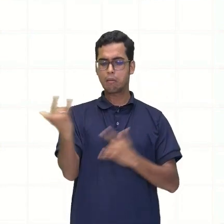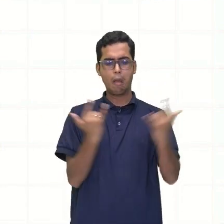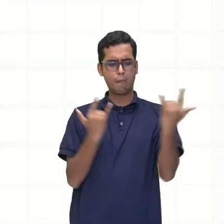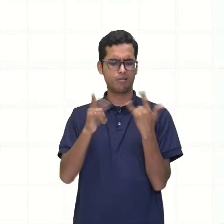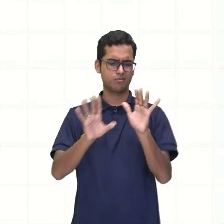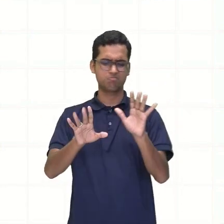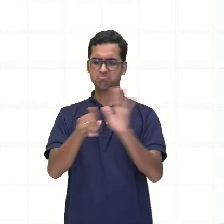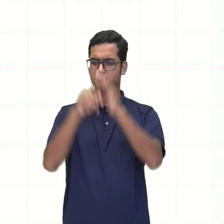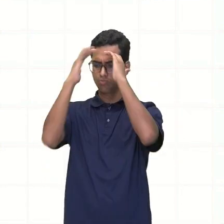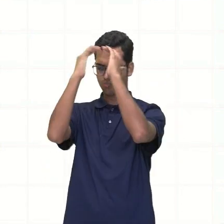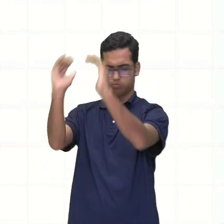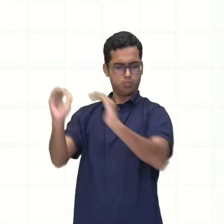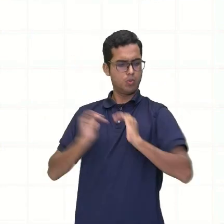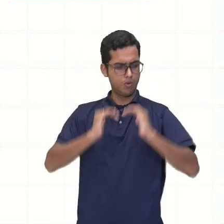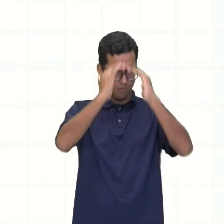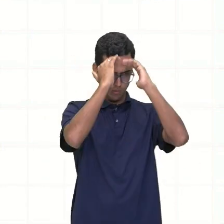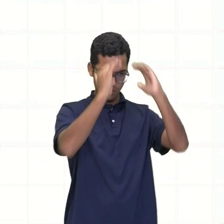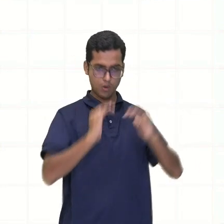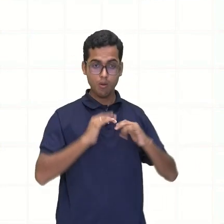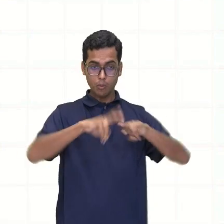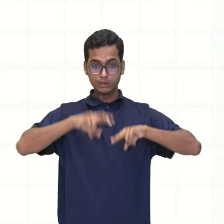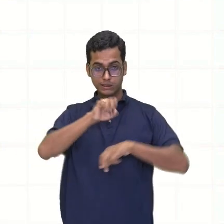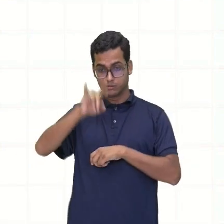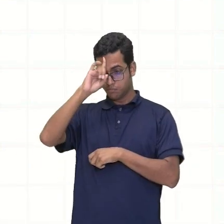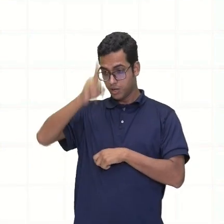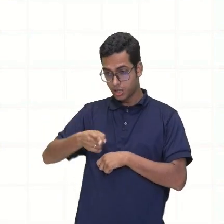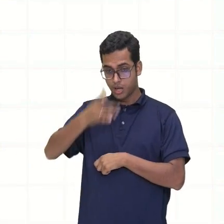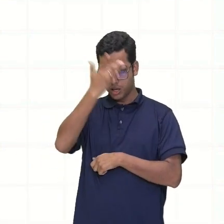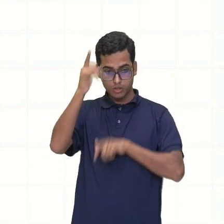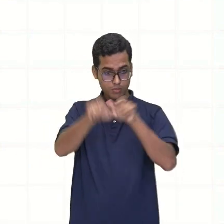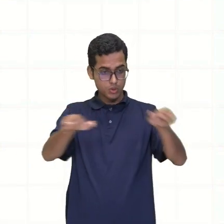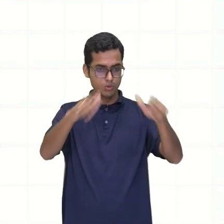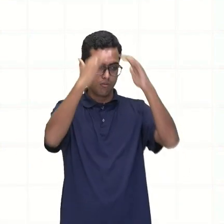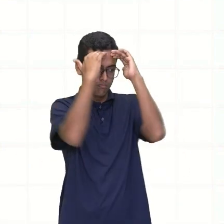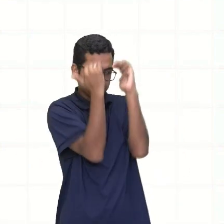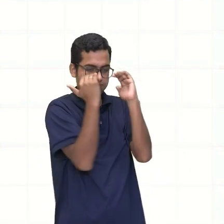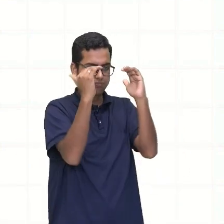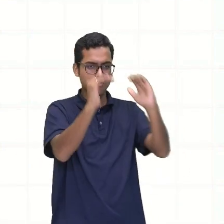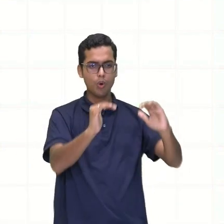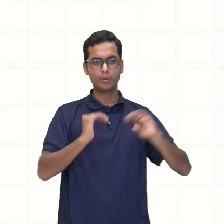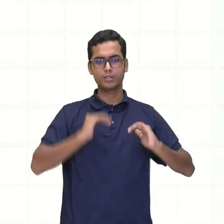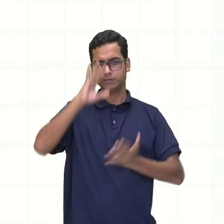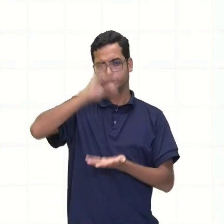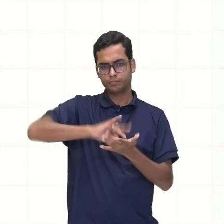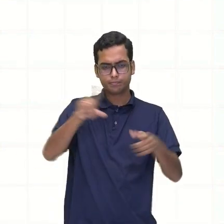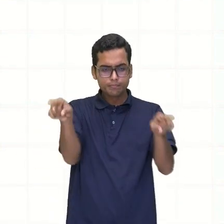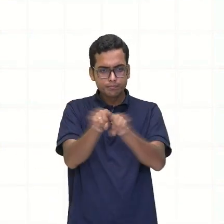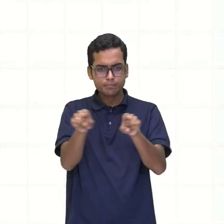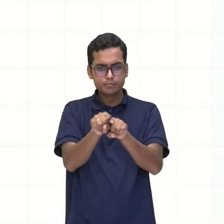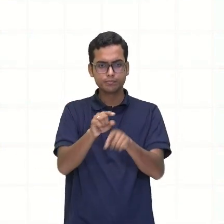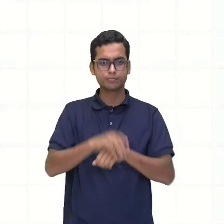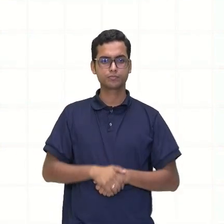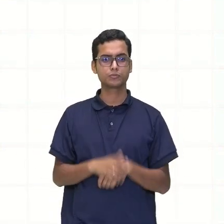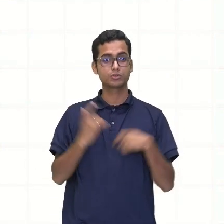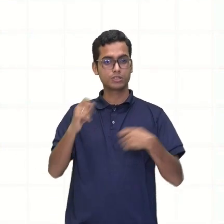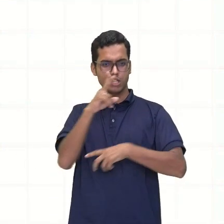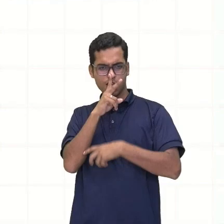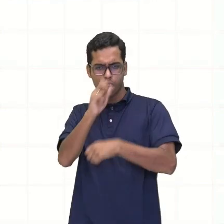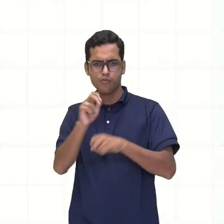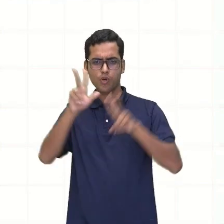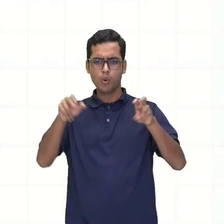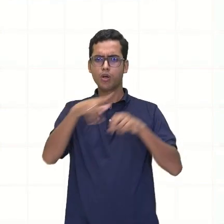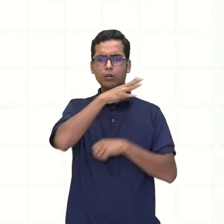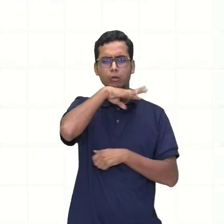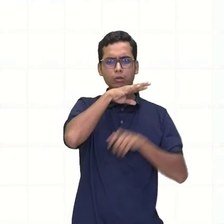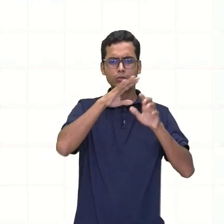mundo vai fazer o que ele está mandando. Em sua teoria, ele afirma ser forte como um leão e esperto como